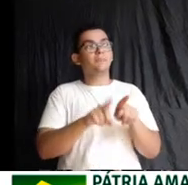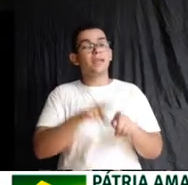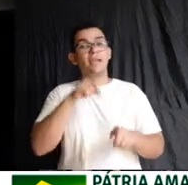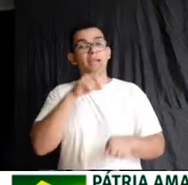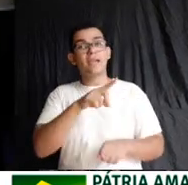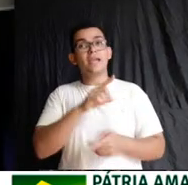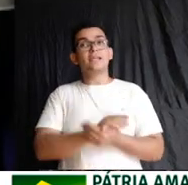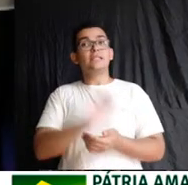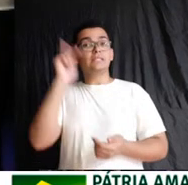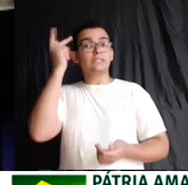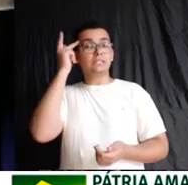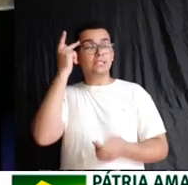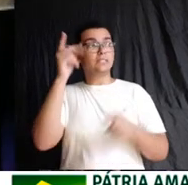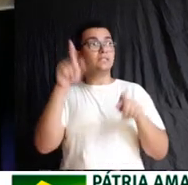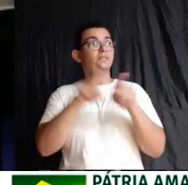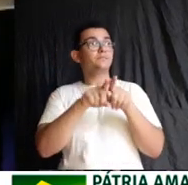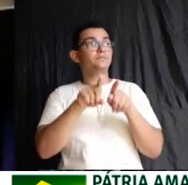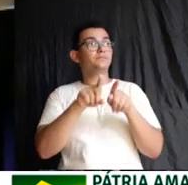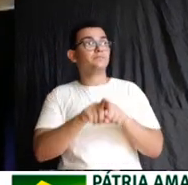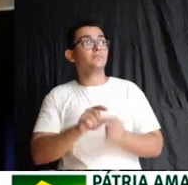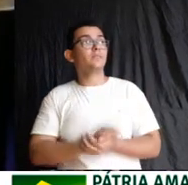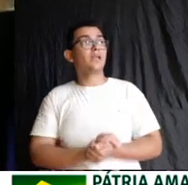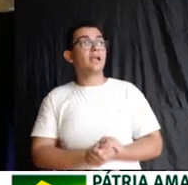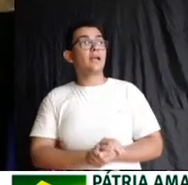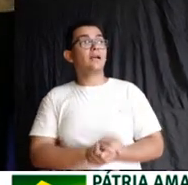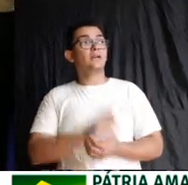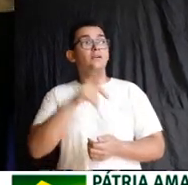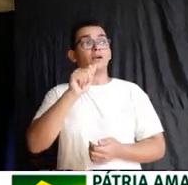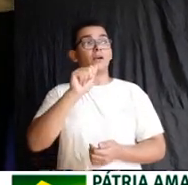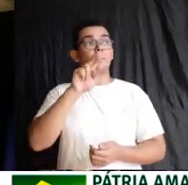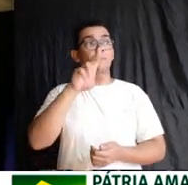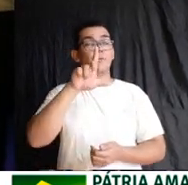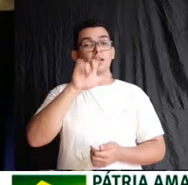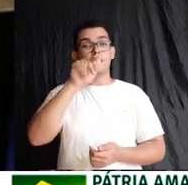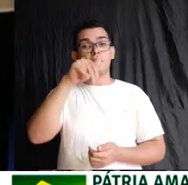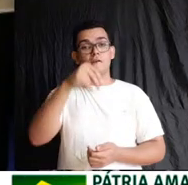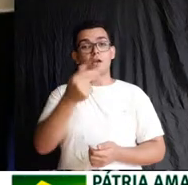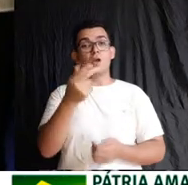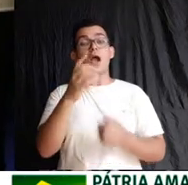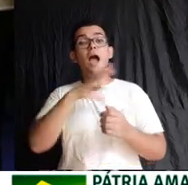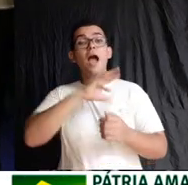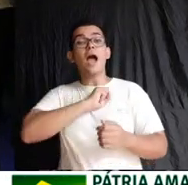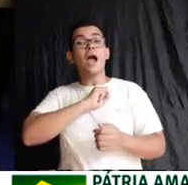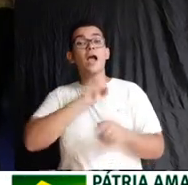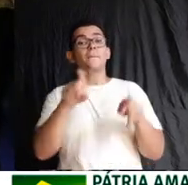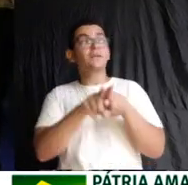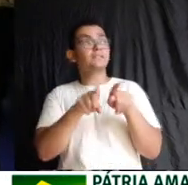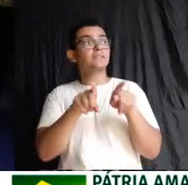né? Paulinho gosta muito do Ceará, só que ele é natural de Rondônia mesmo.